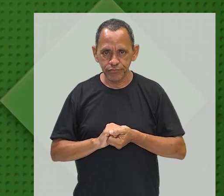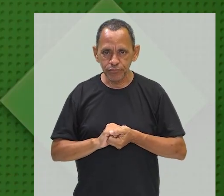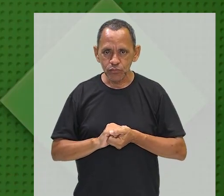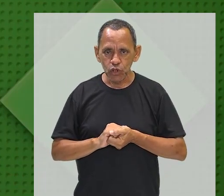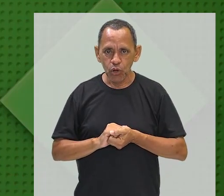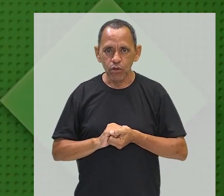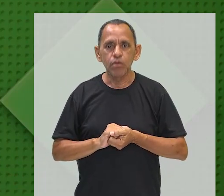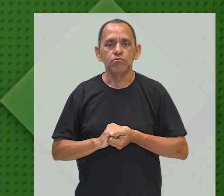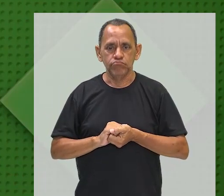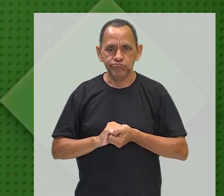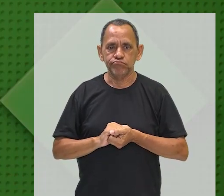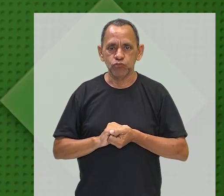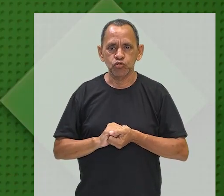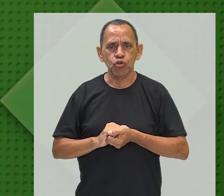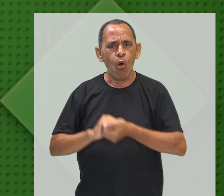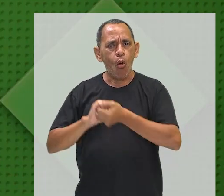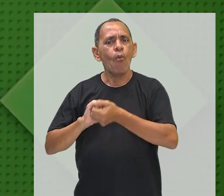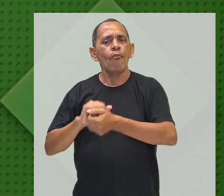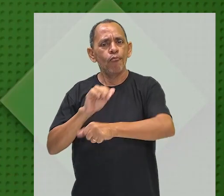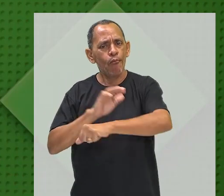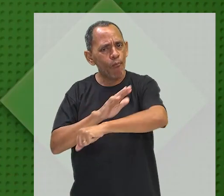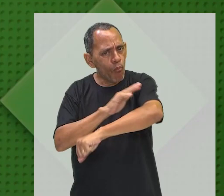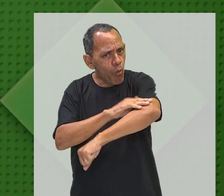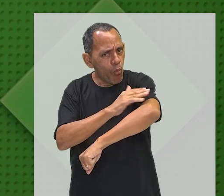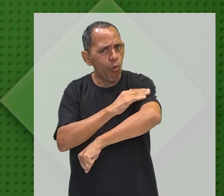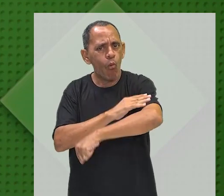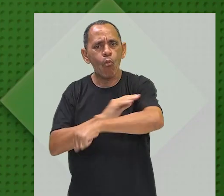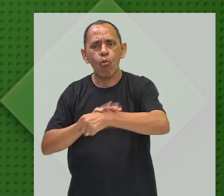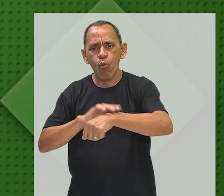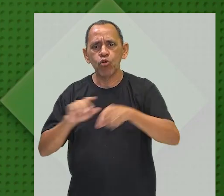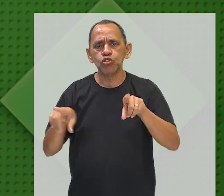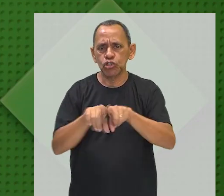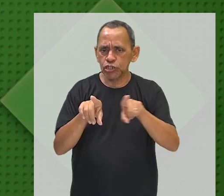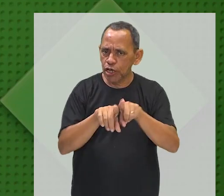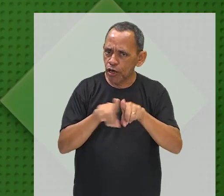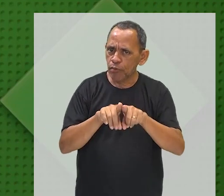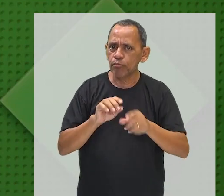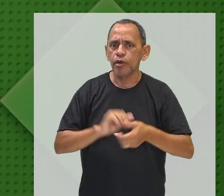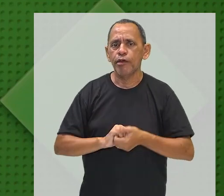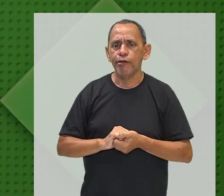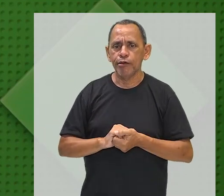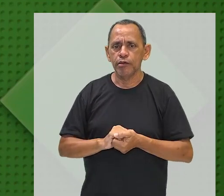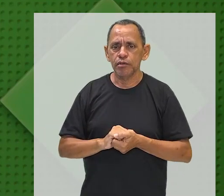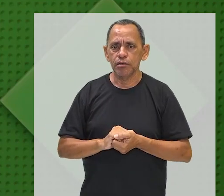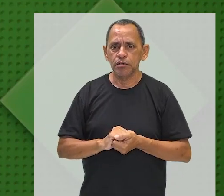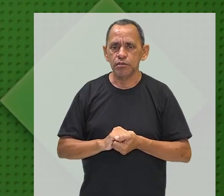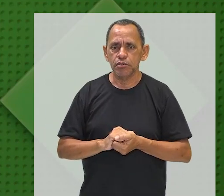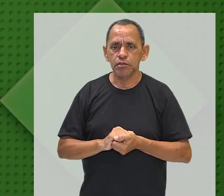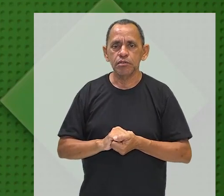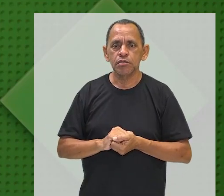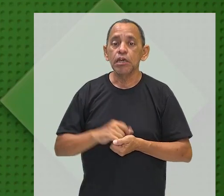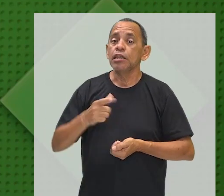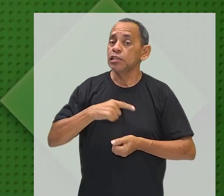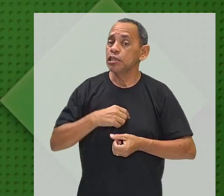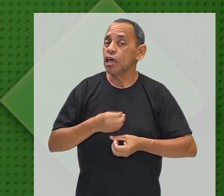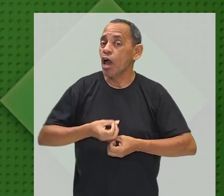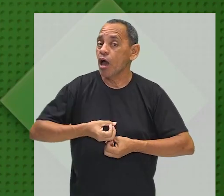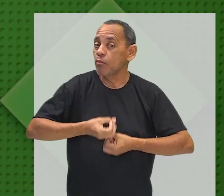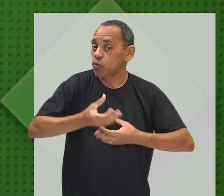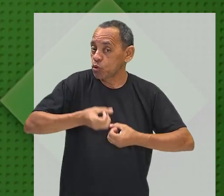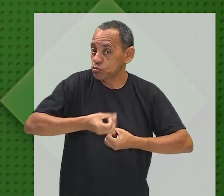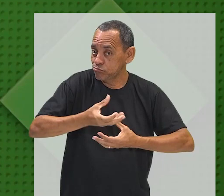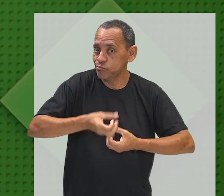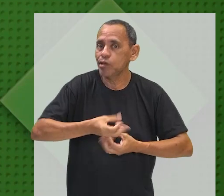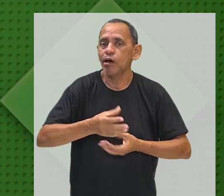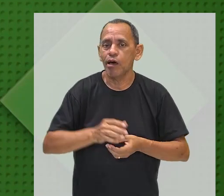os músculos ali começam a aparecer, começam a surgir, e é justamente nesse momento ali onde a gente tem a produção, né, um aumento